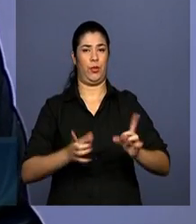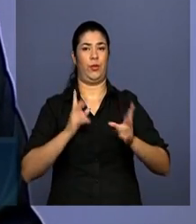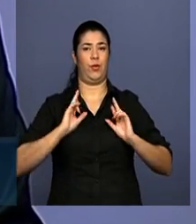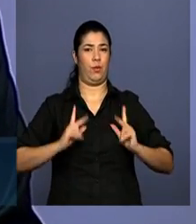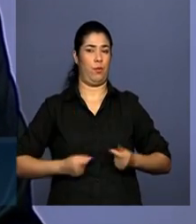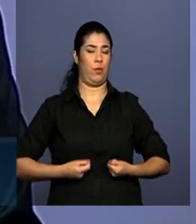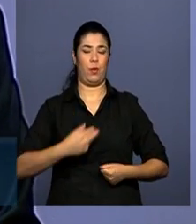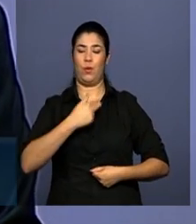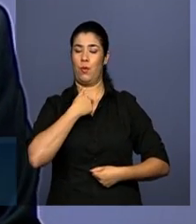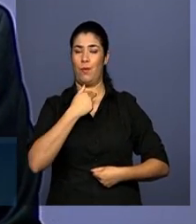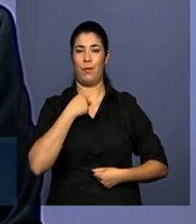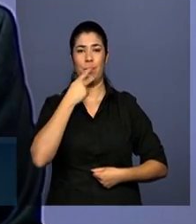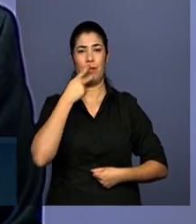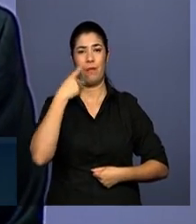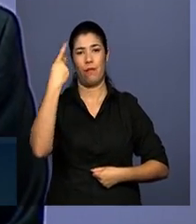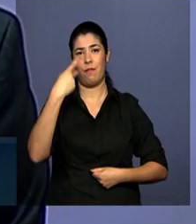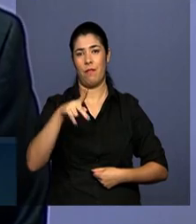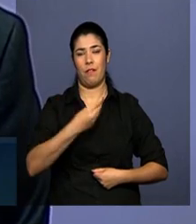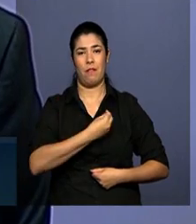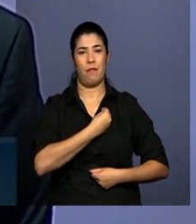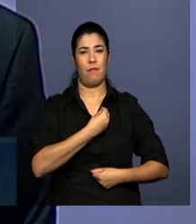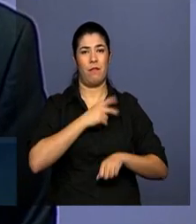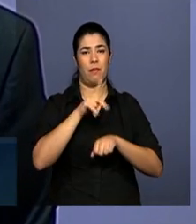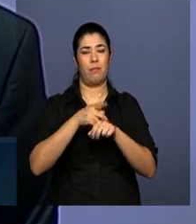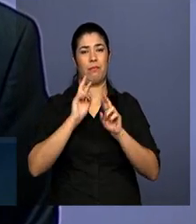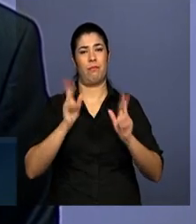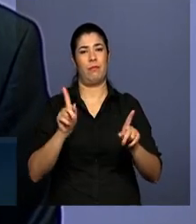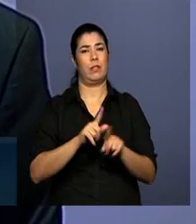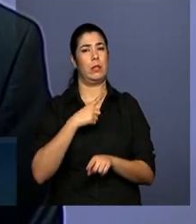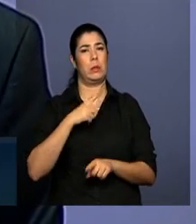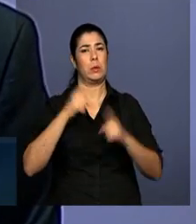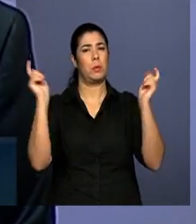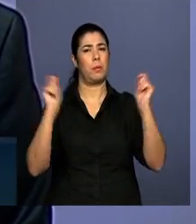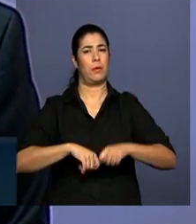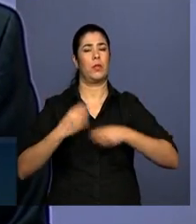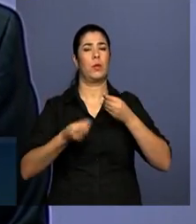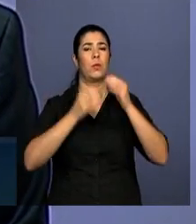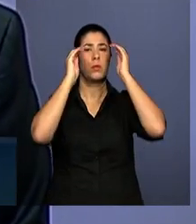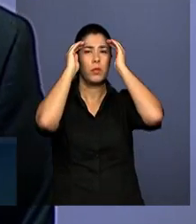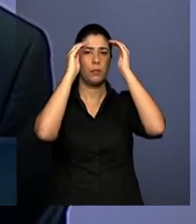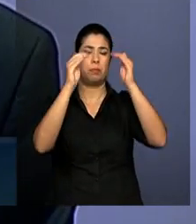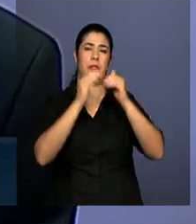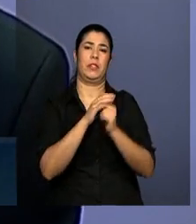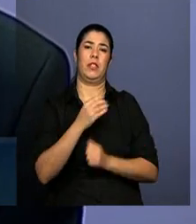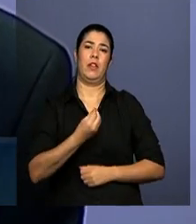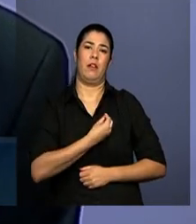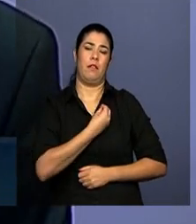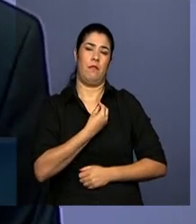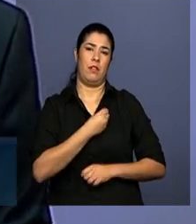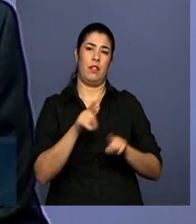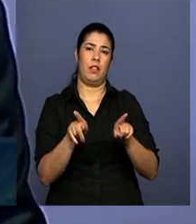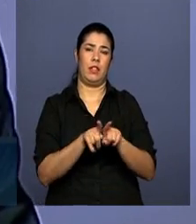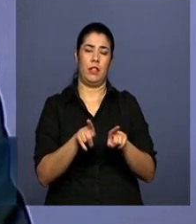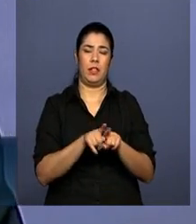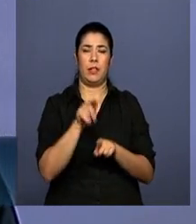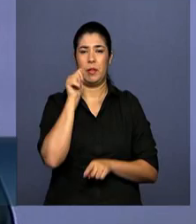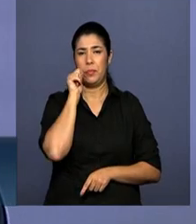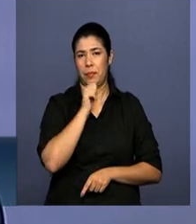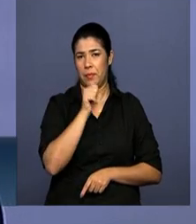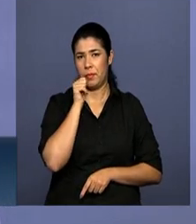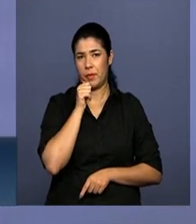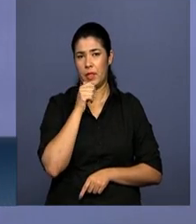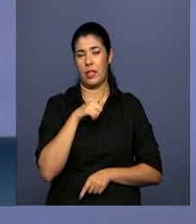humanos, não podemos falar de viver num país diferente se nós não tivermos capacidade de respeitar e preservar a integridade das mulheres e de cada